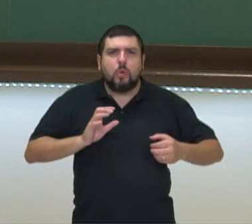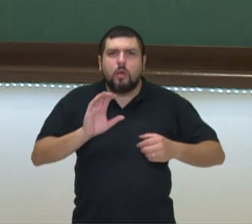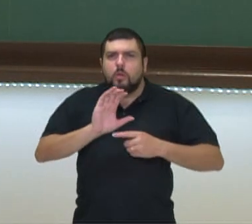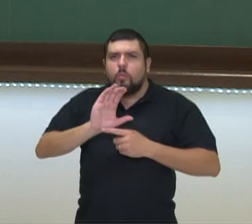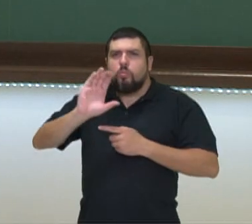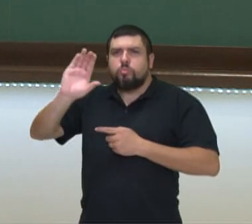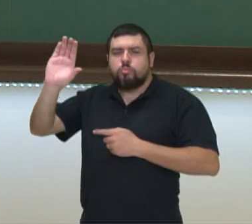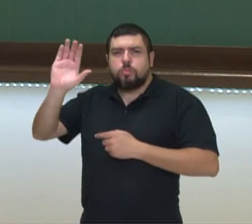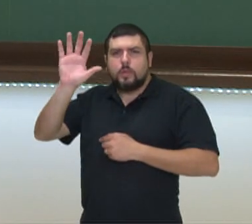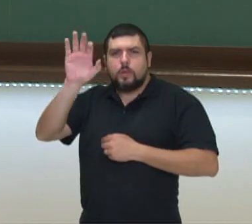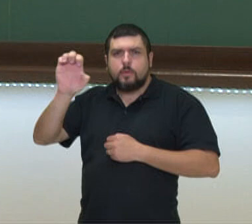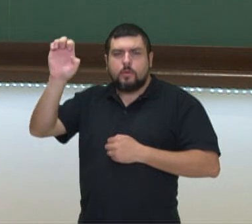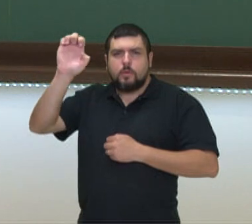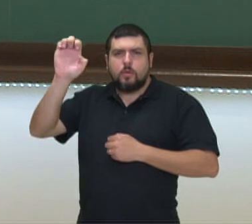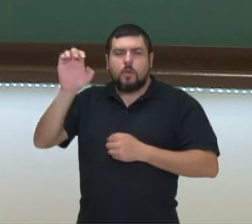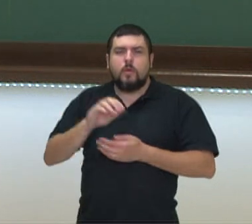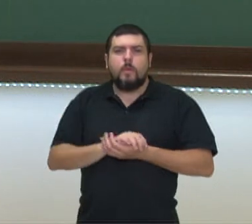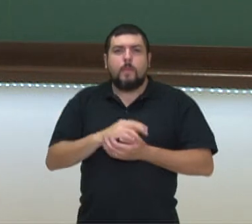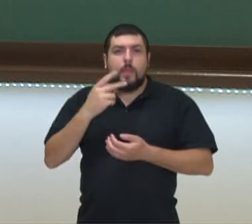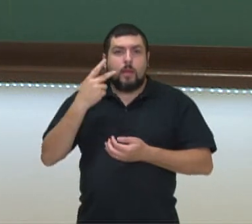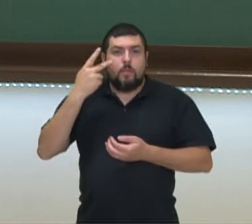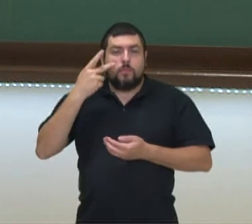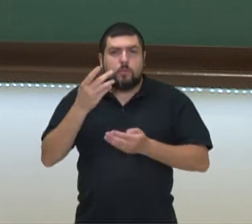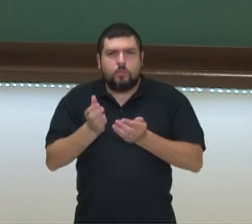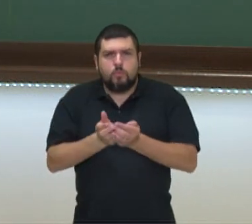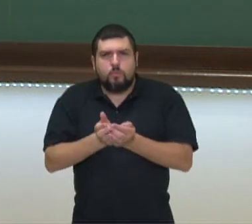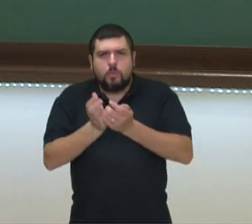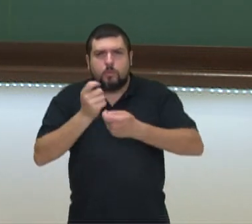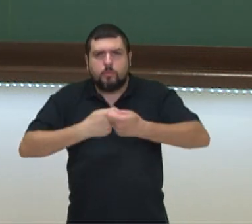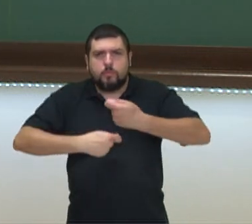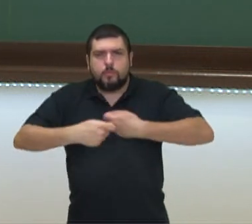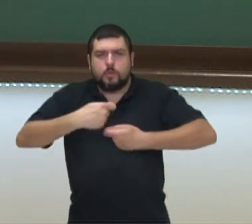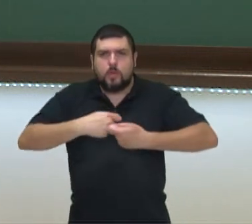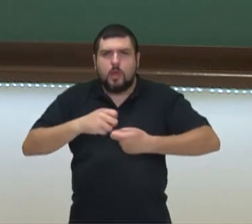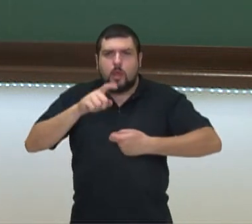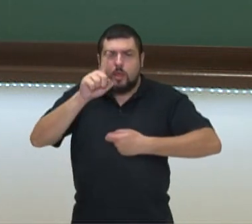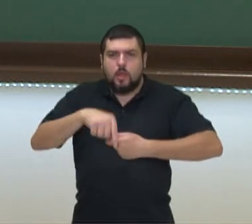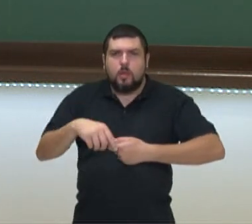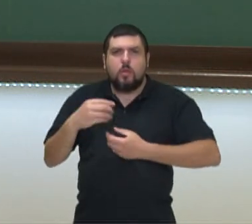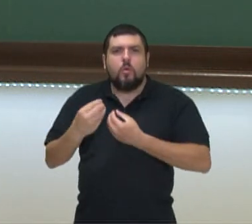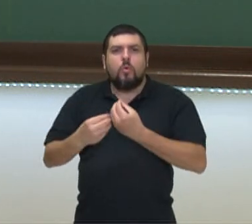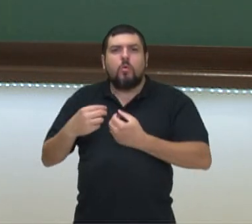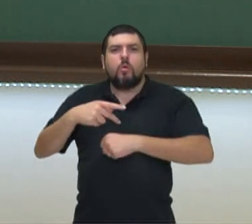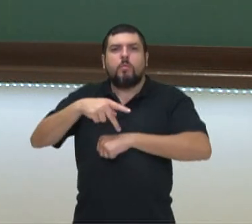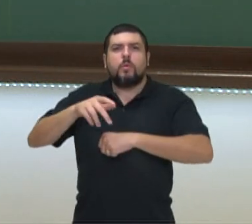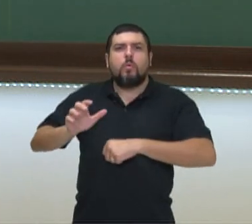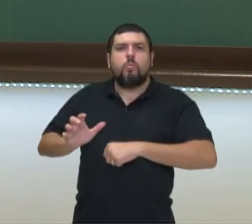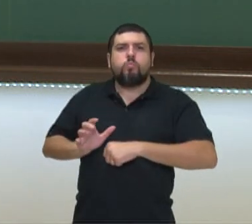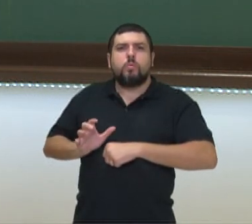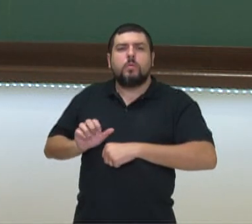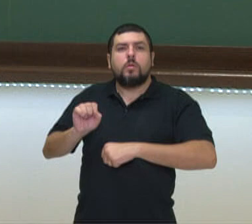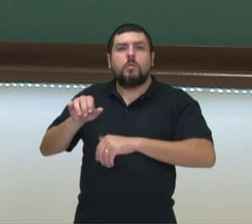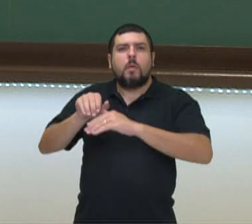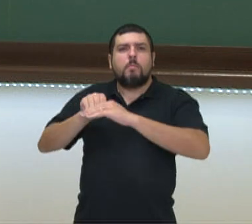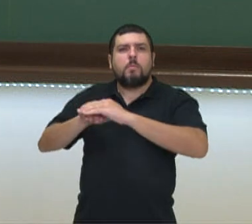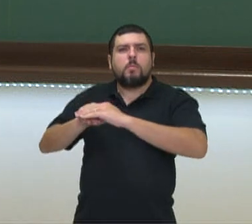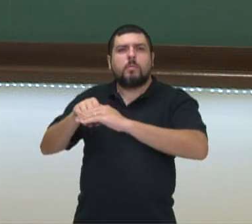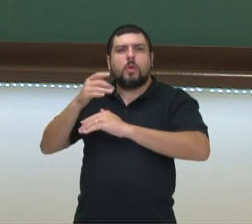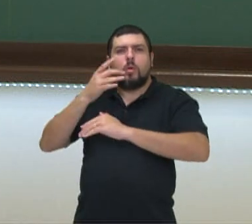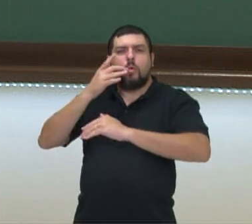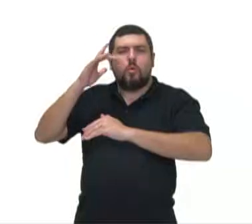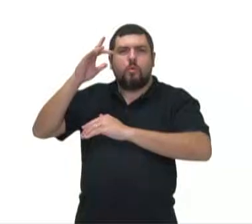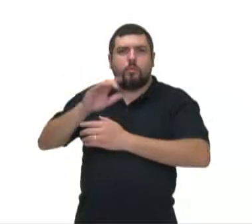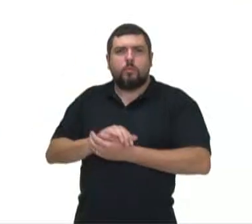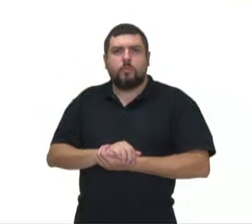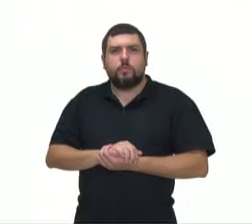que a política mercantilista dizia que a riqueza da nação estava pautada no acúmulo de metais preciosos. Então aqui,